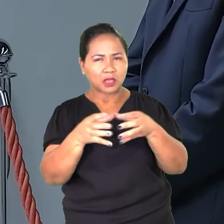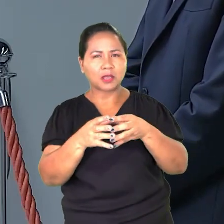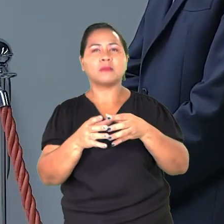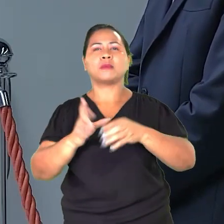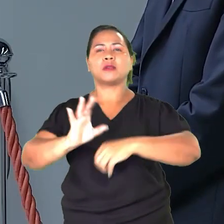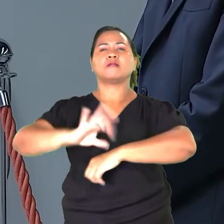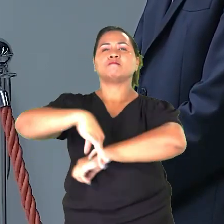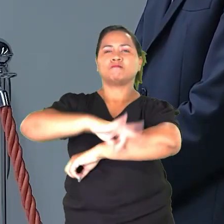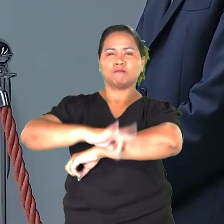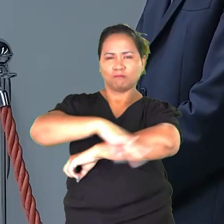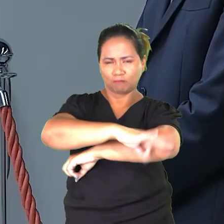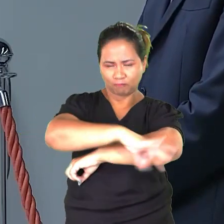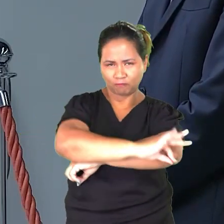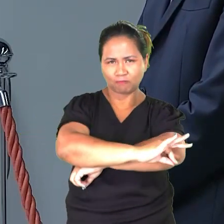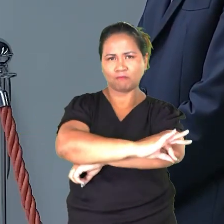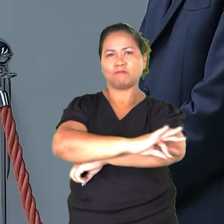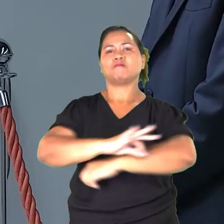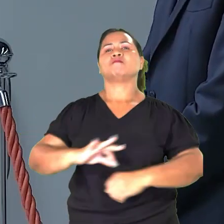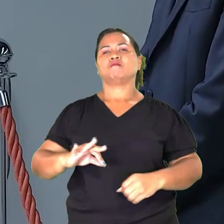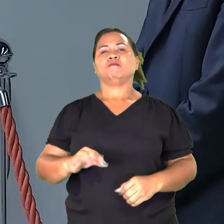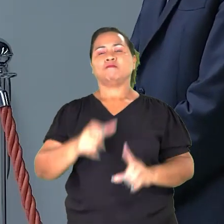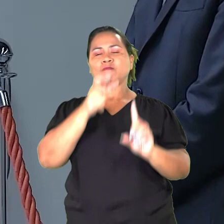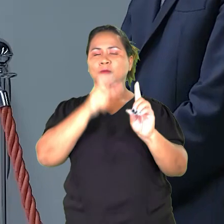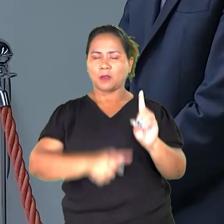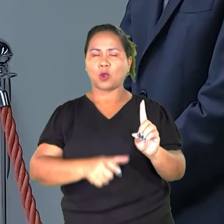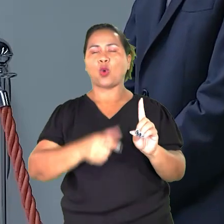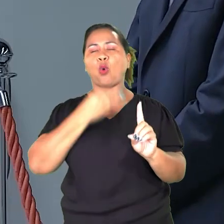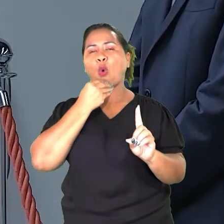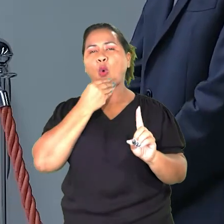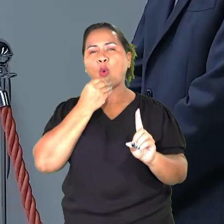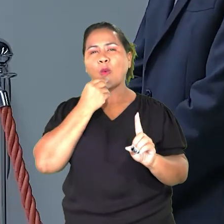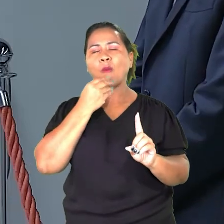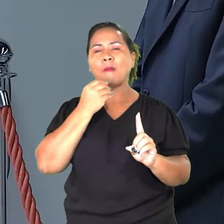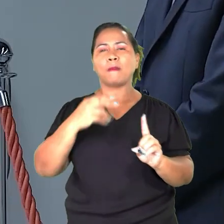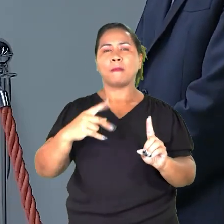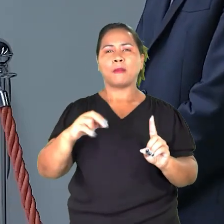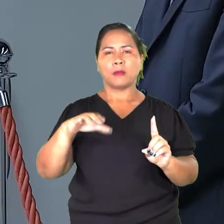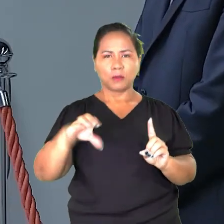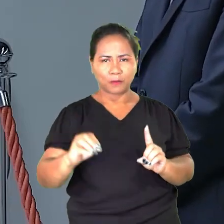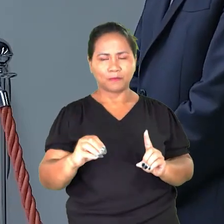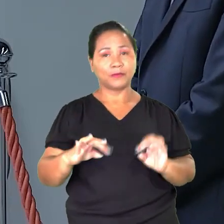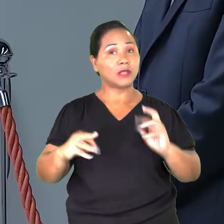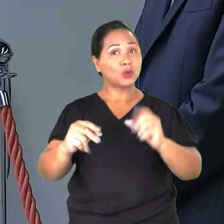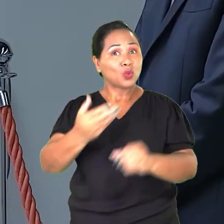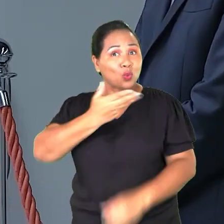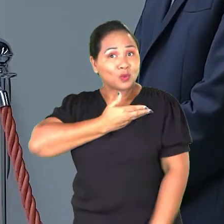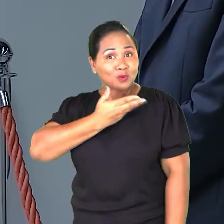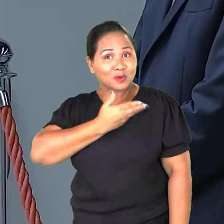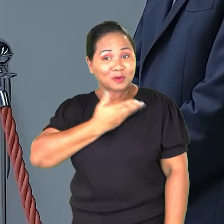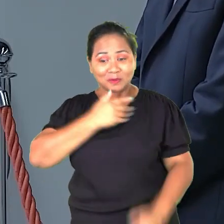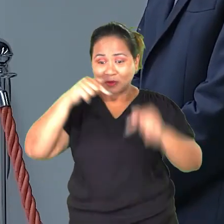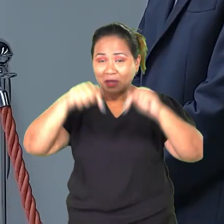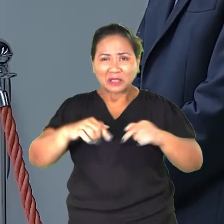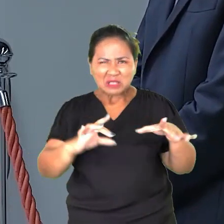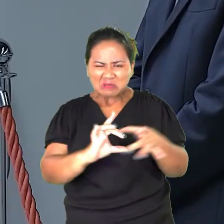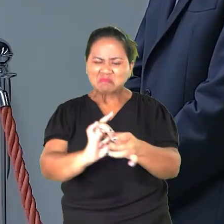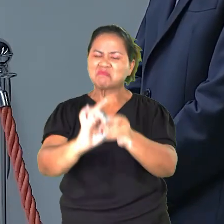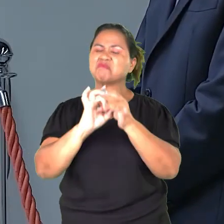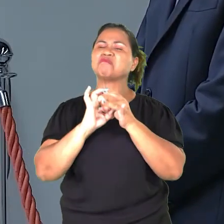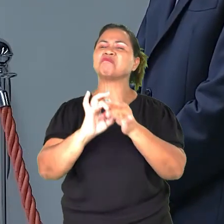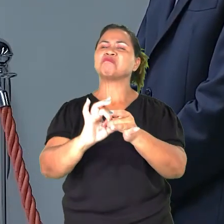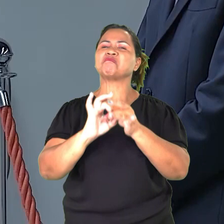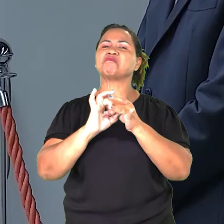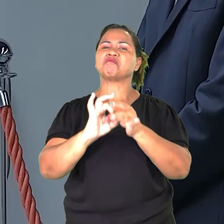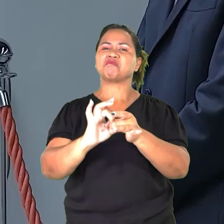equipe de arquitetura, pelo nosso coordenador Paulo Eberlein. Queridas e queridos colegas aqui irmanados num